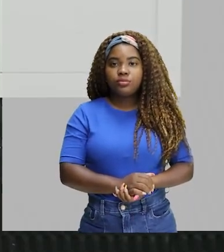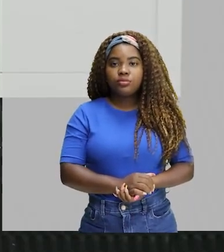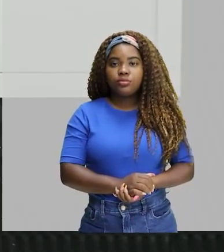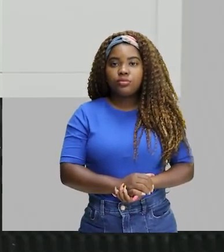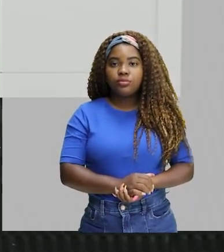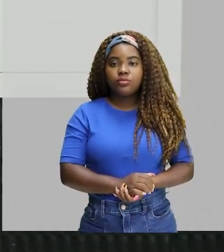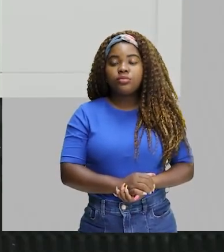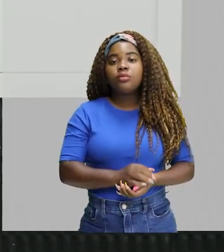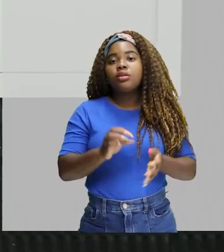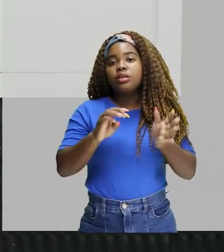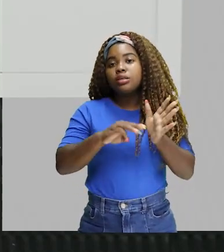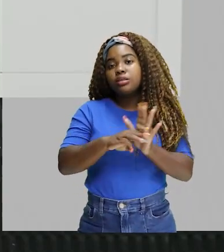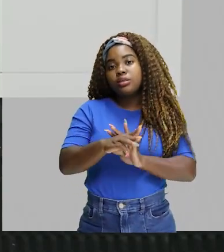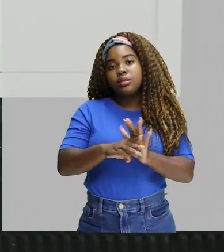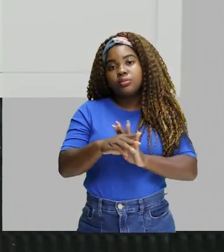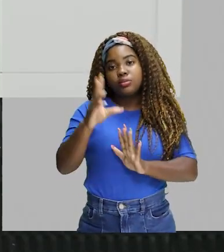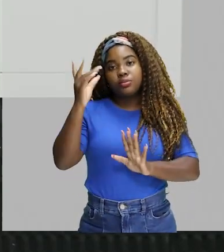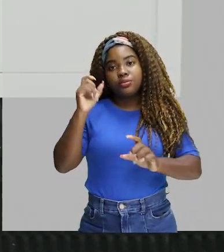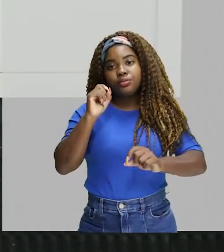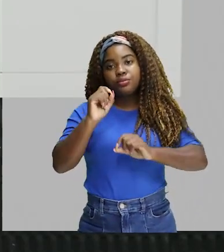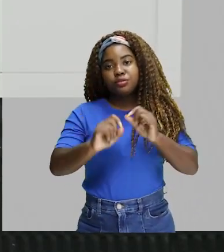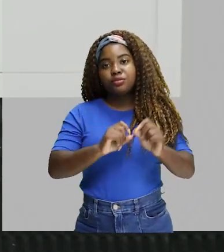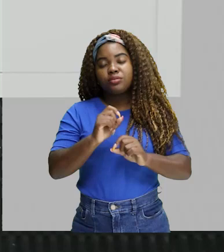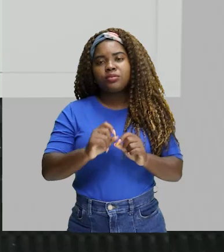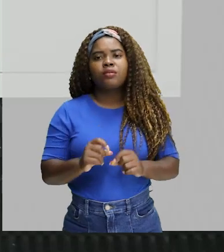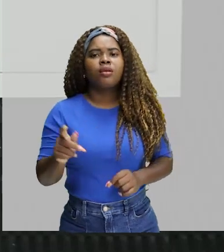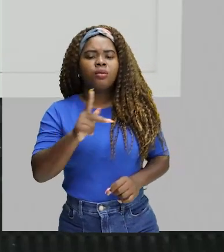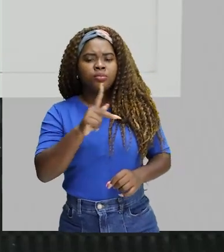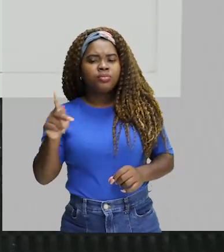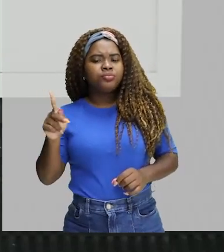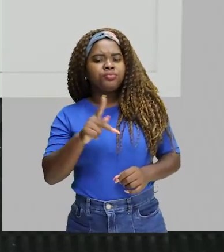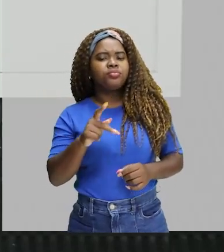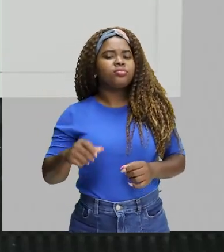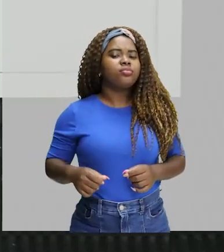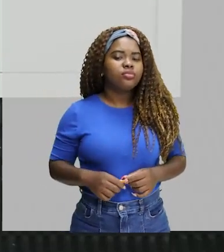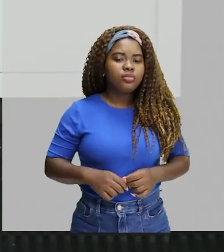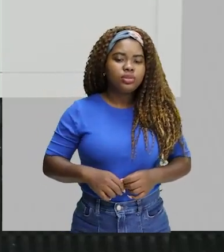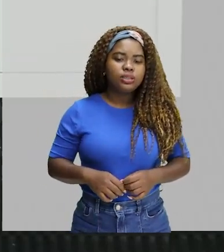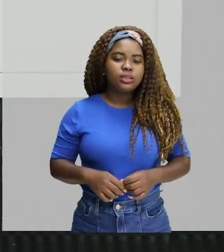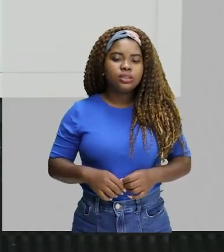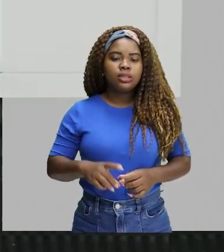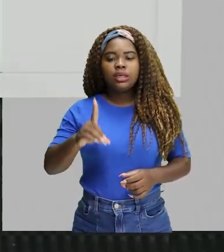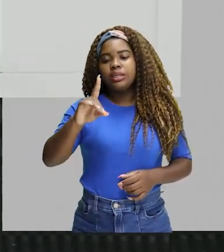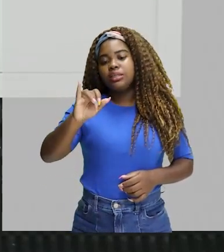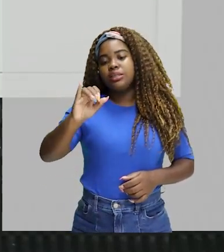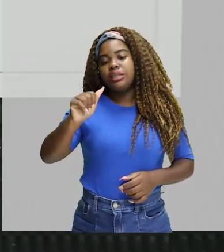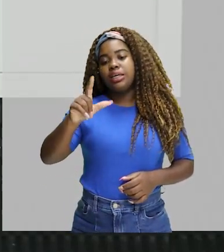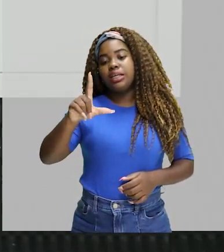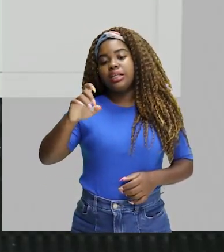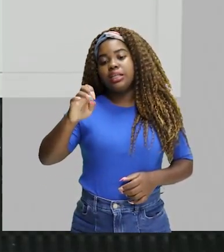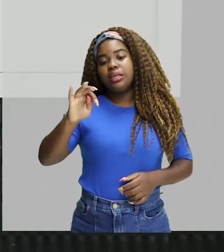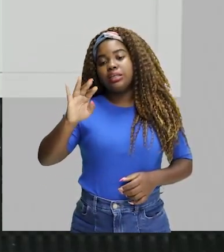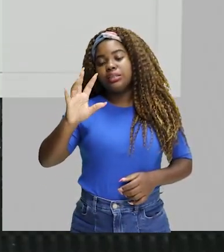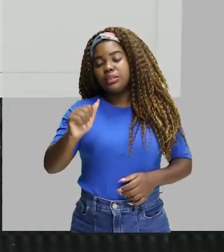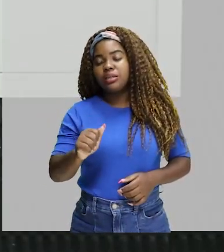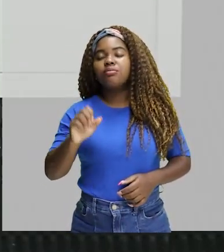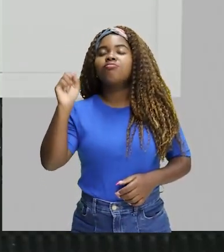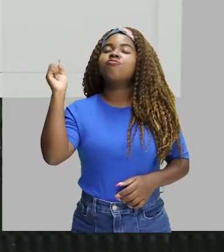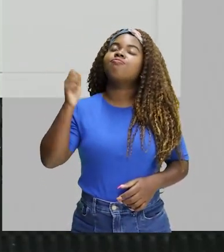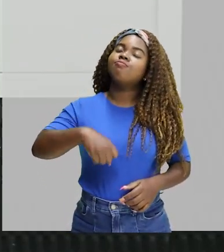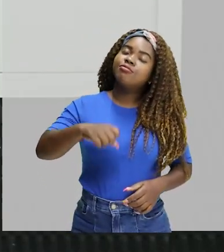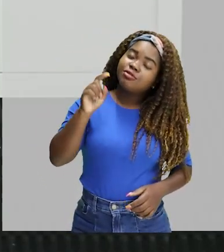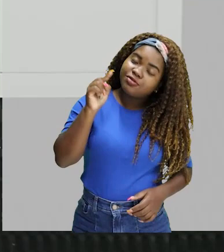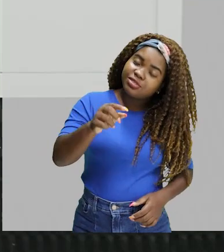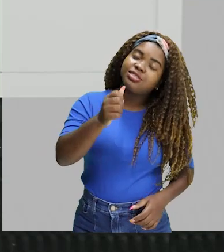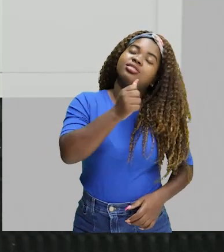Este método, vocês sabem muito bem. Ah, professor, é aquele que o pessoal fala aí da dialética. Isso. Você é um